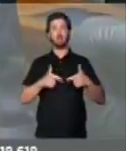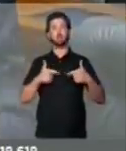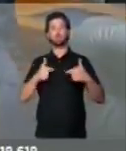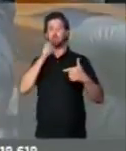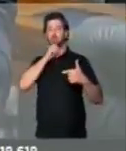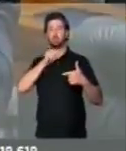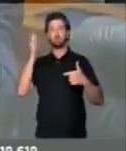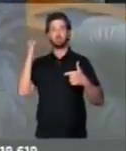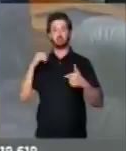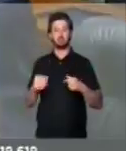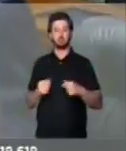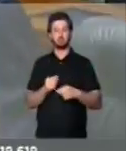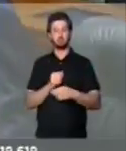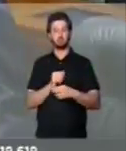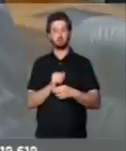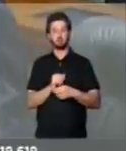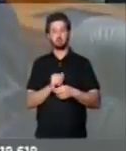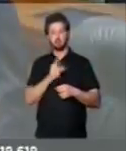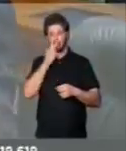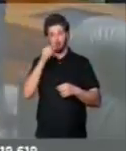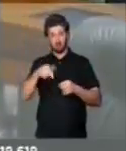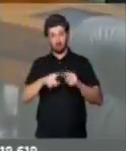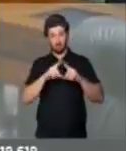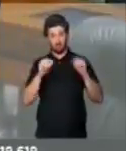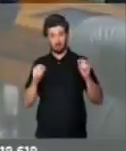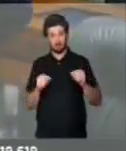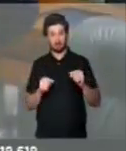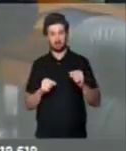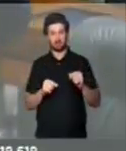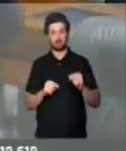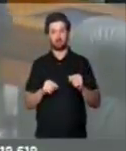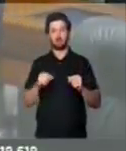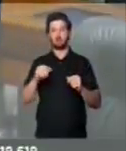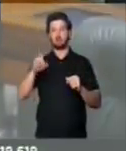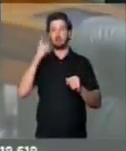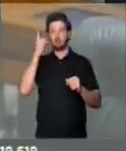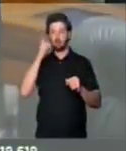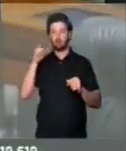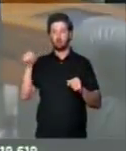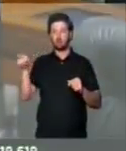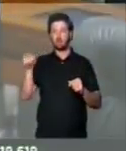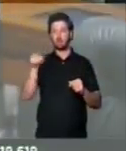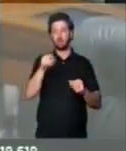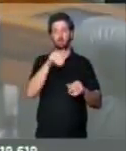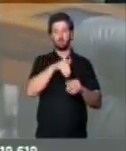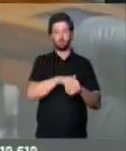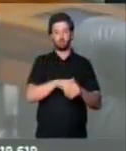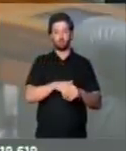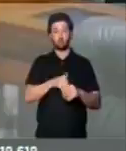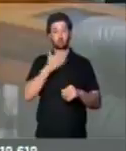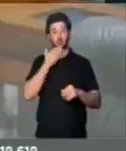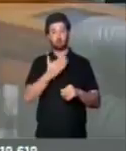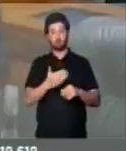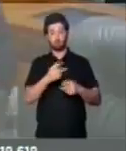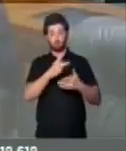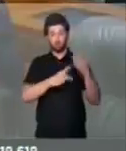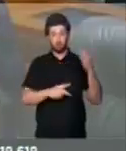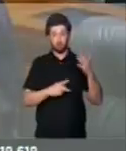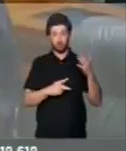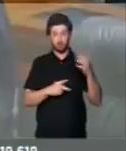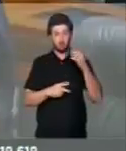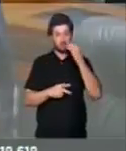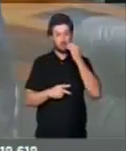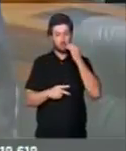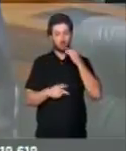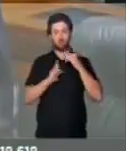atitude. Ou seja, parece-me que em Brasília pegaram os deputados que votaram a favor do projeto e